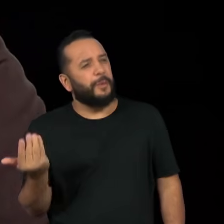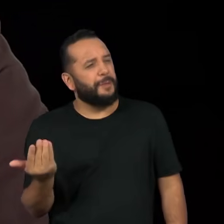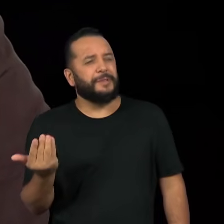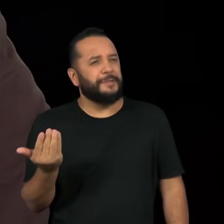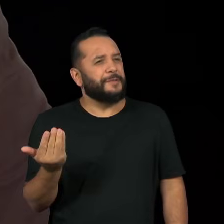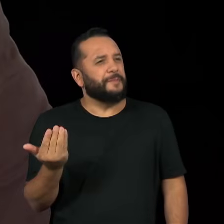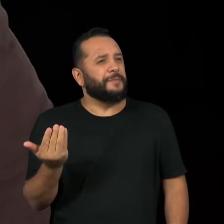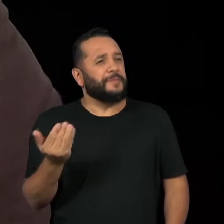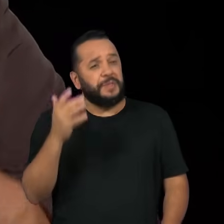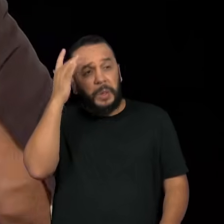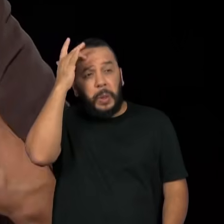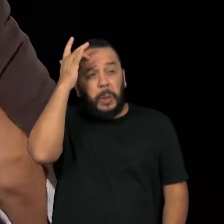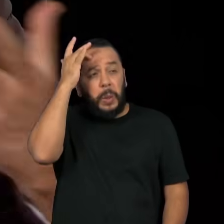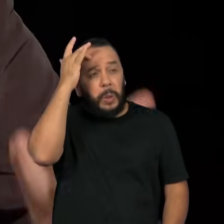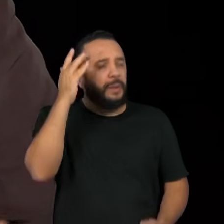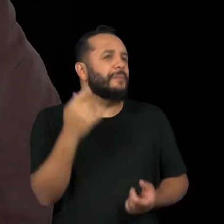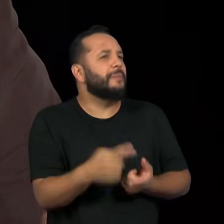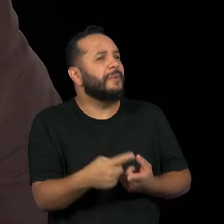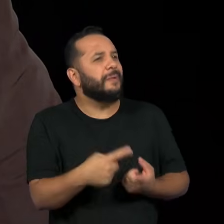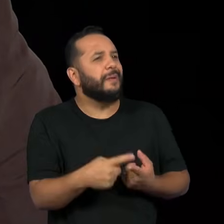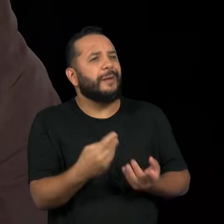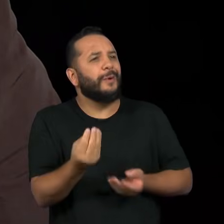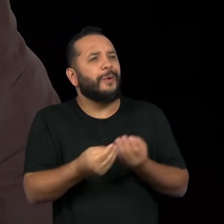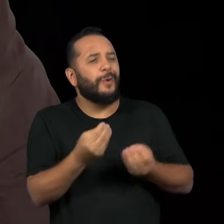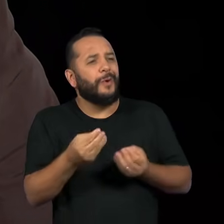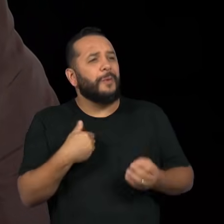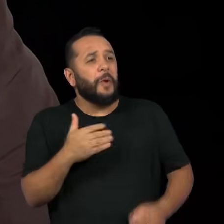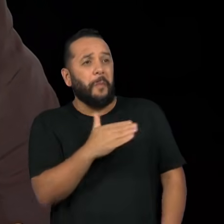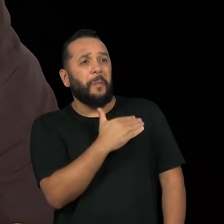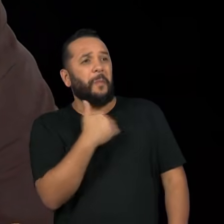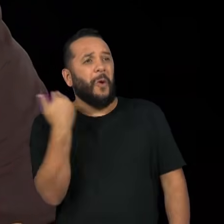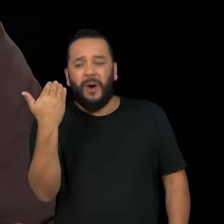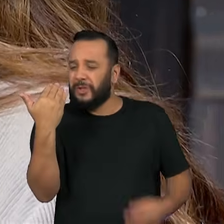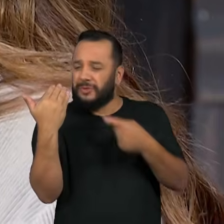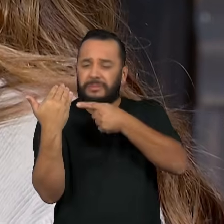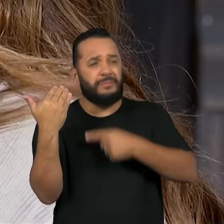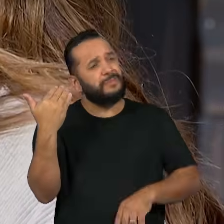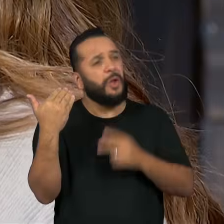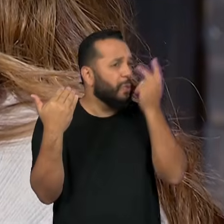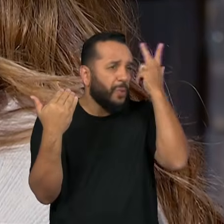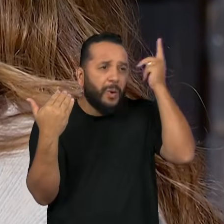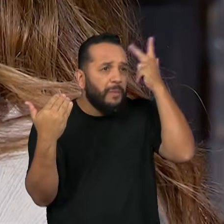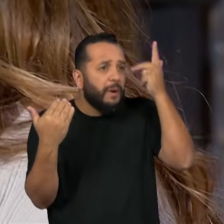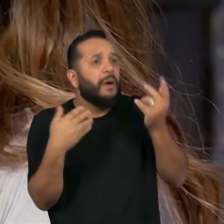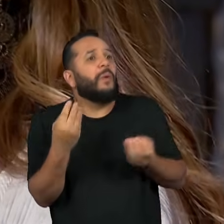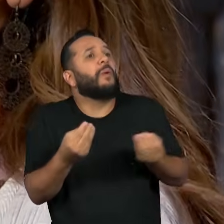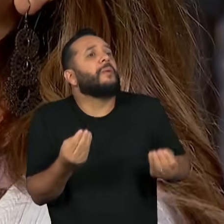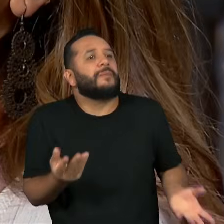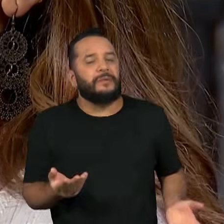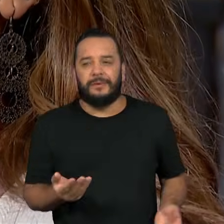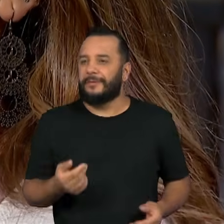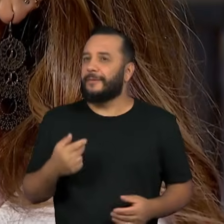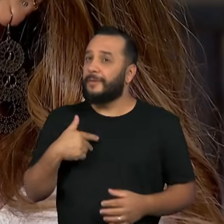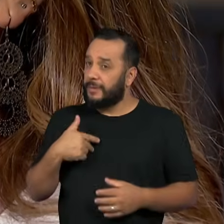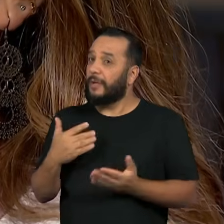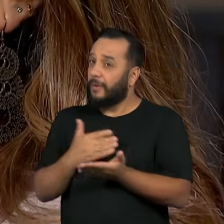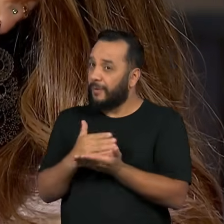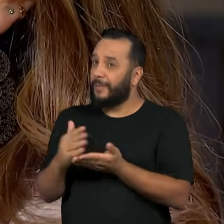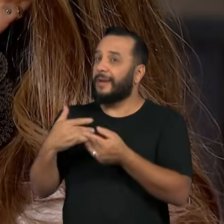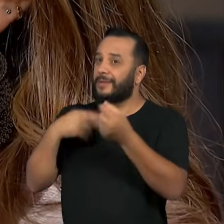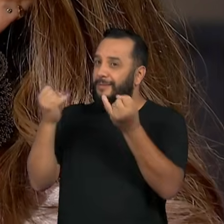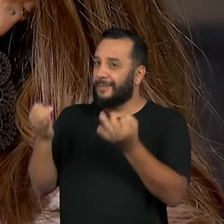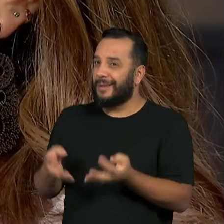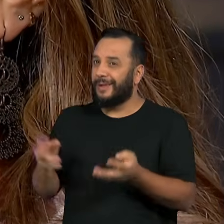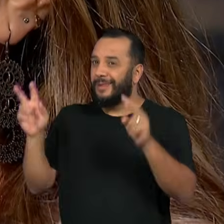tão constrangidas? O que você sugere para tirar a morte do armário? Começa a falar sobre seu tempo.